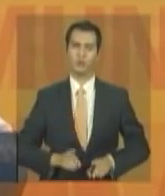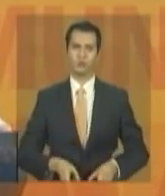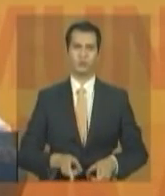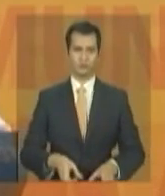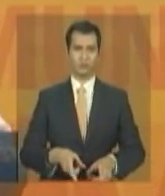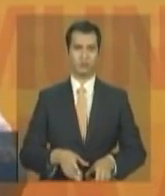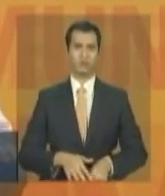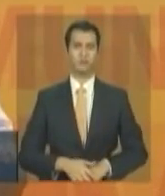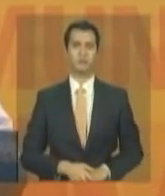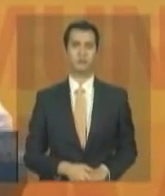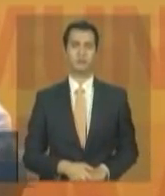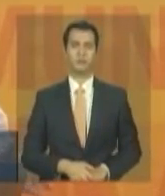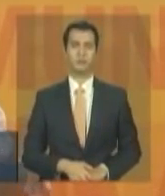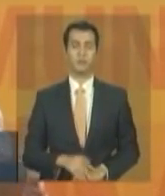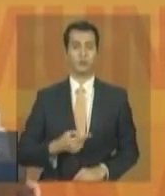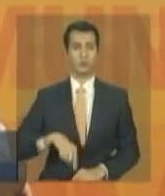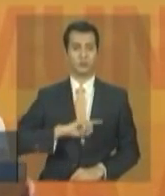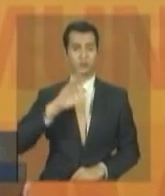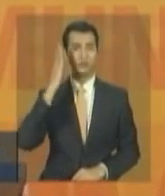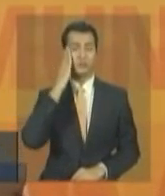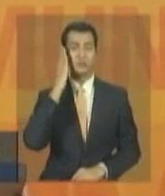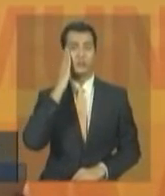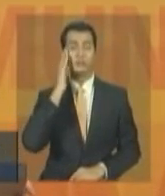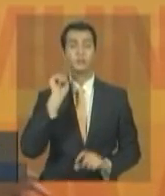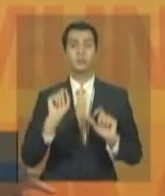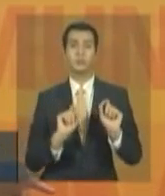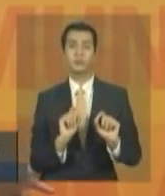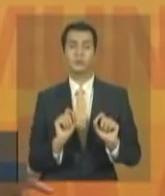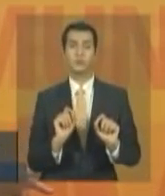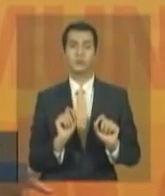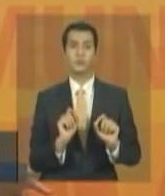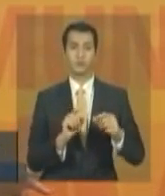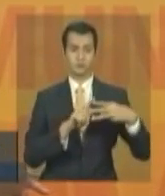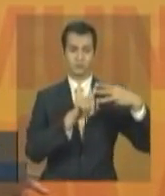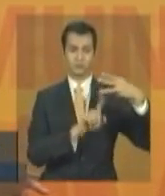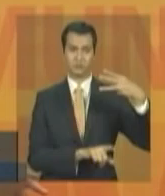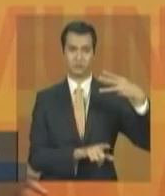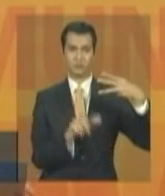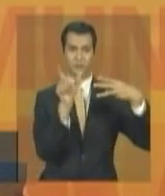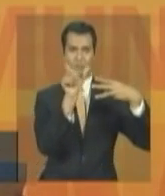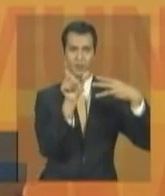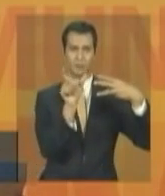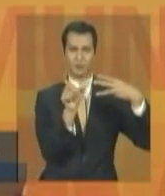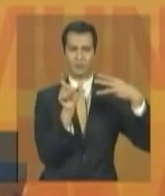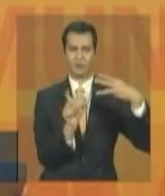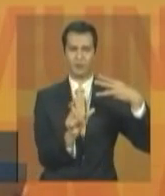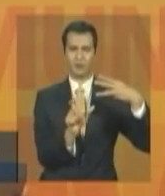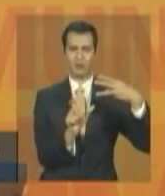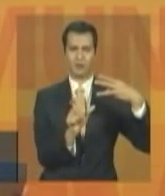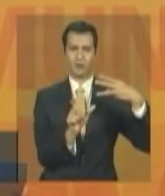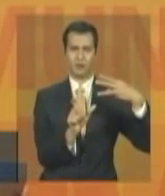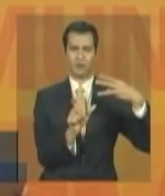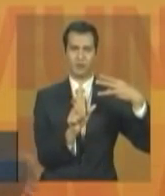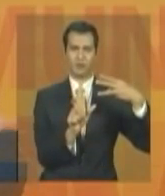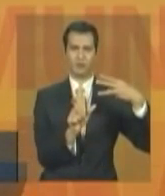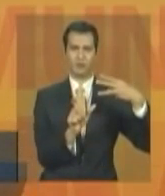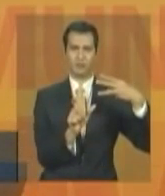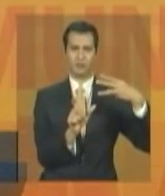E sabendo que não é possível, com esses três verbos, uma